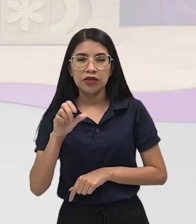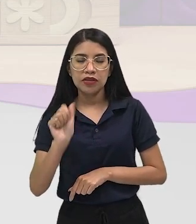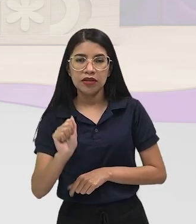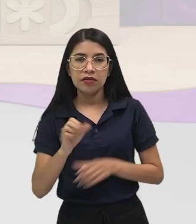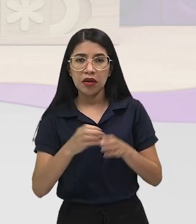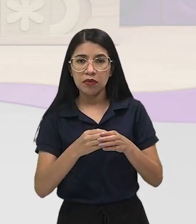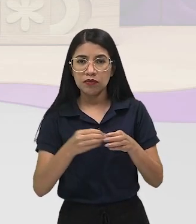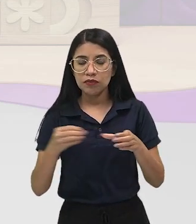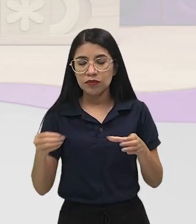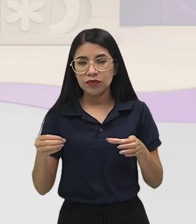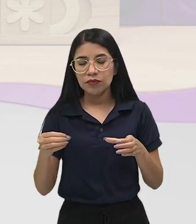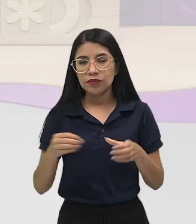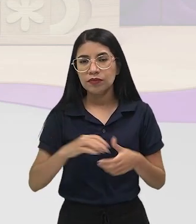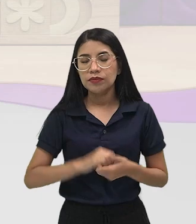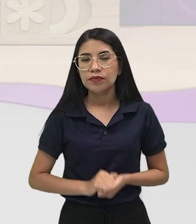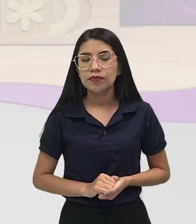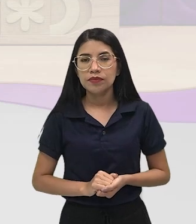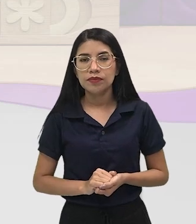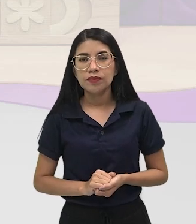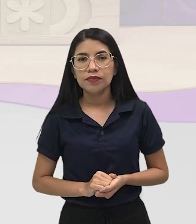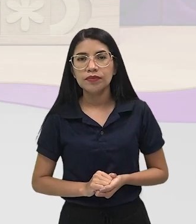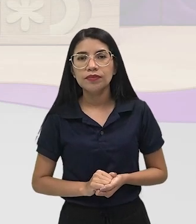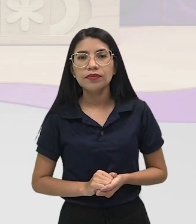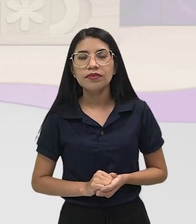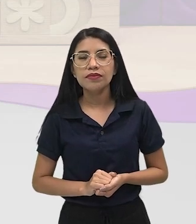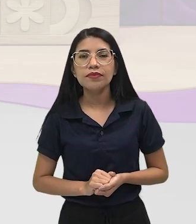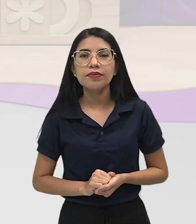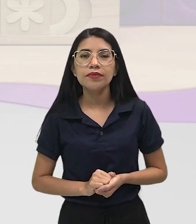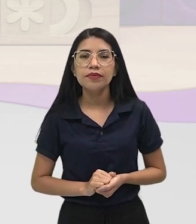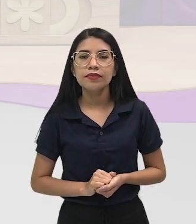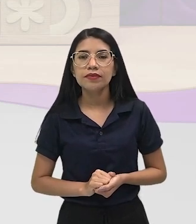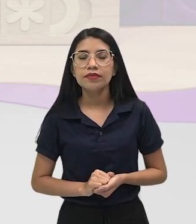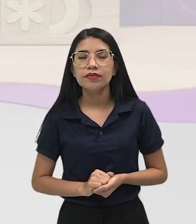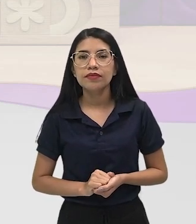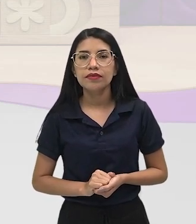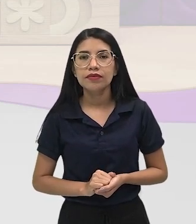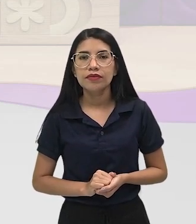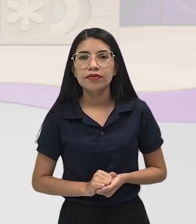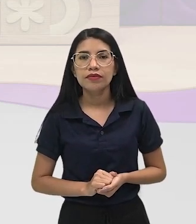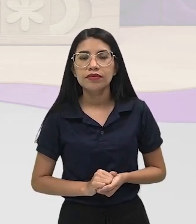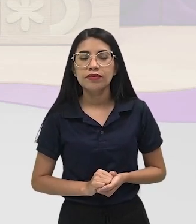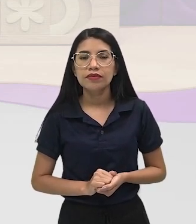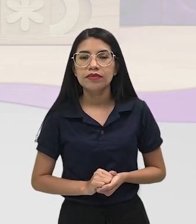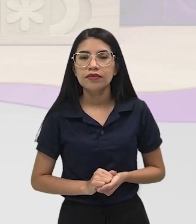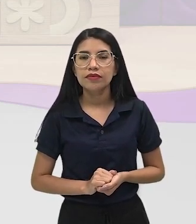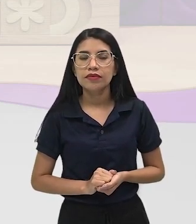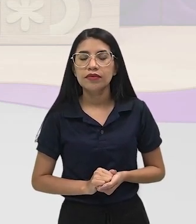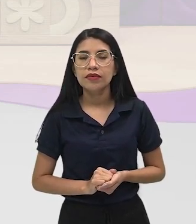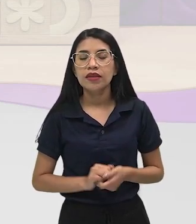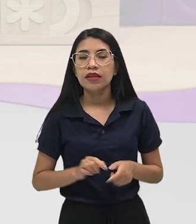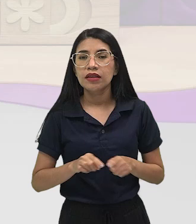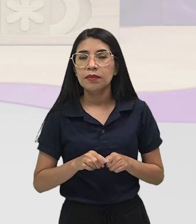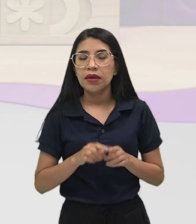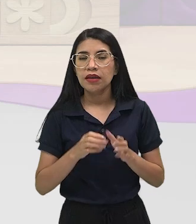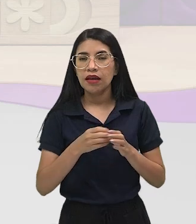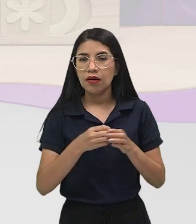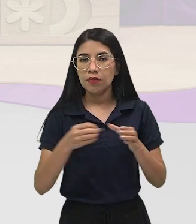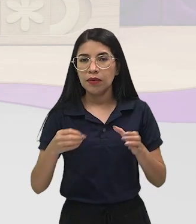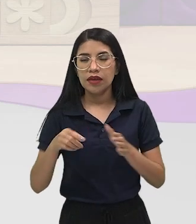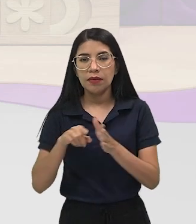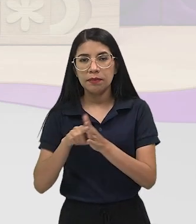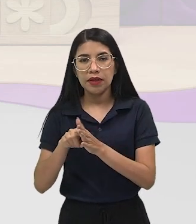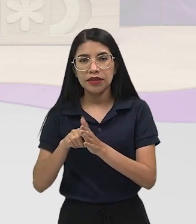amostra. Beleza, meu povo? A amostrinha, né? Olha a amostrinha aí, que está aí. Amostra e pesquisa amostral.